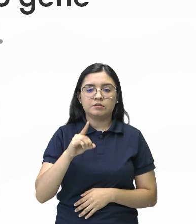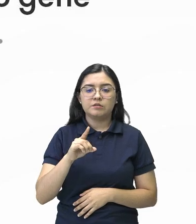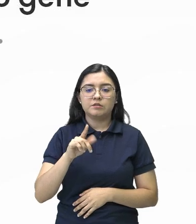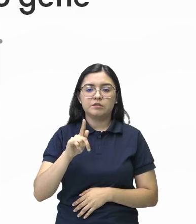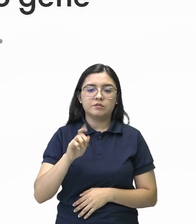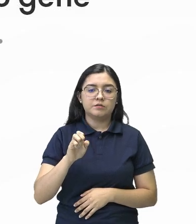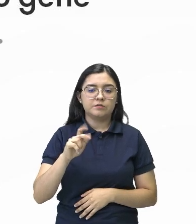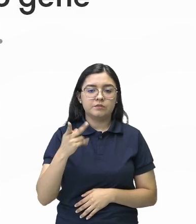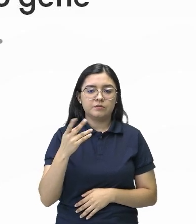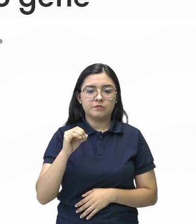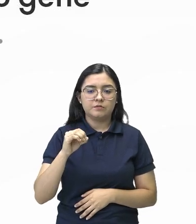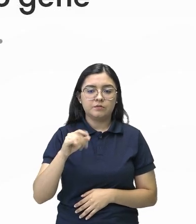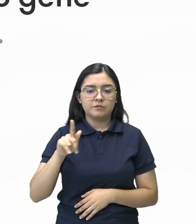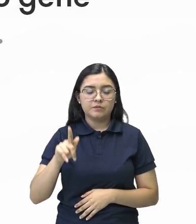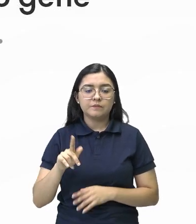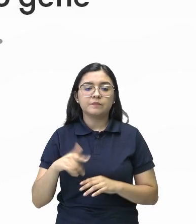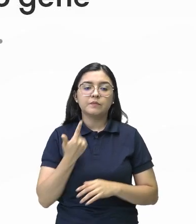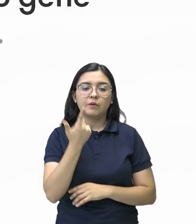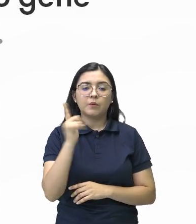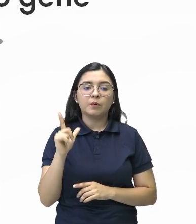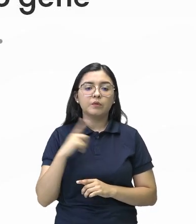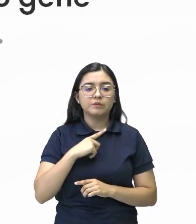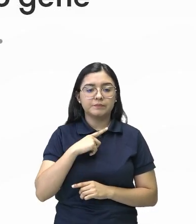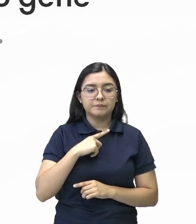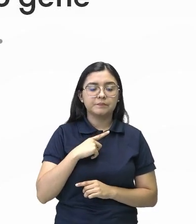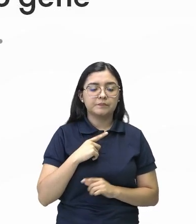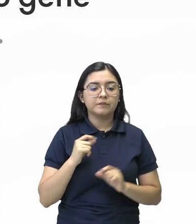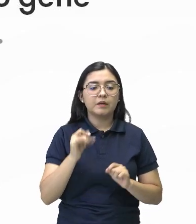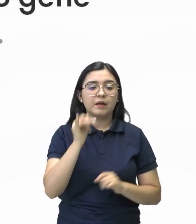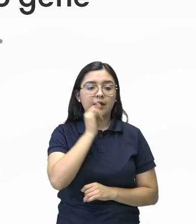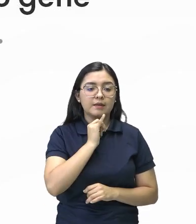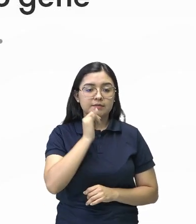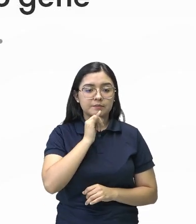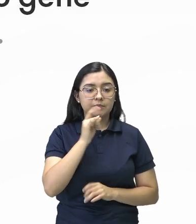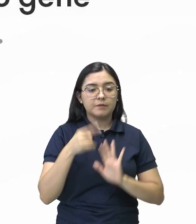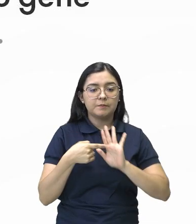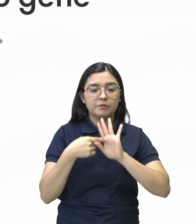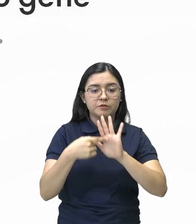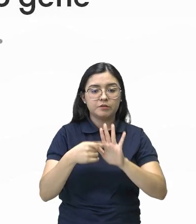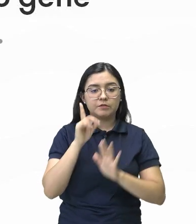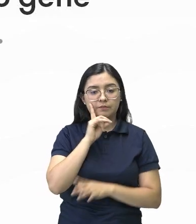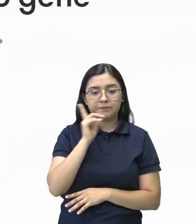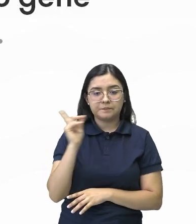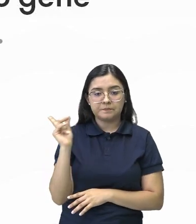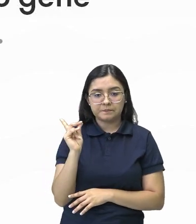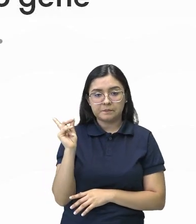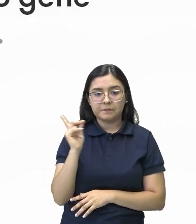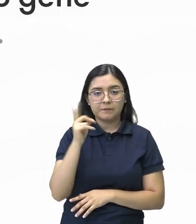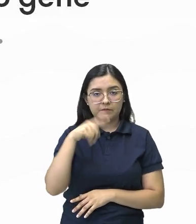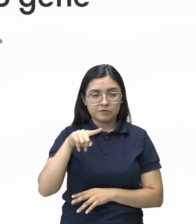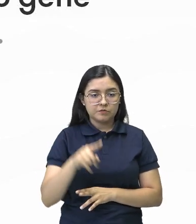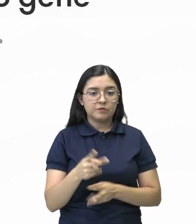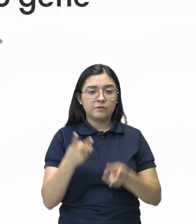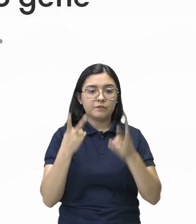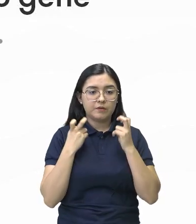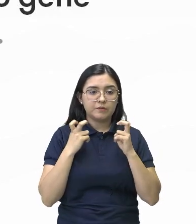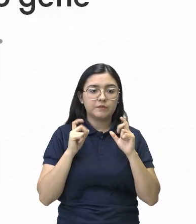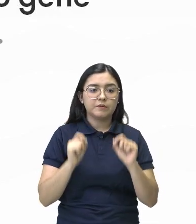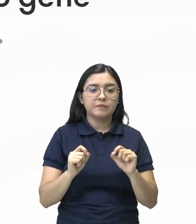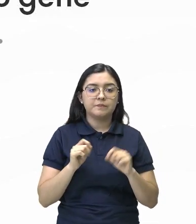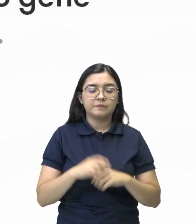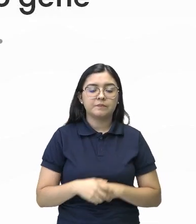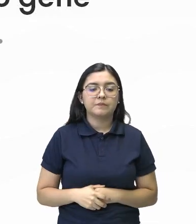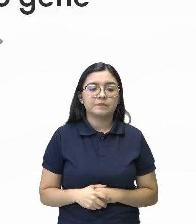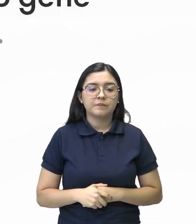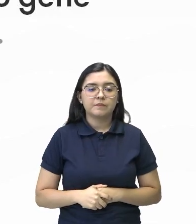E outra ilustração que está apresentada aí na própria imagem que vocês estão visualizando, é